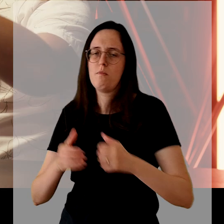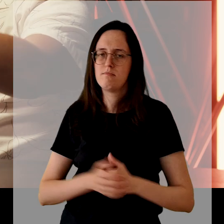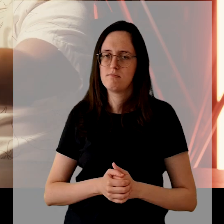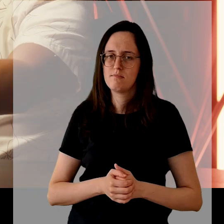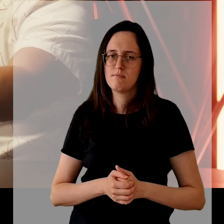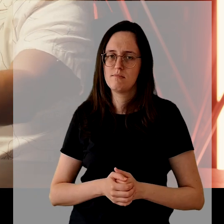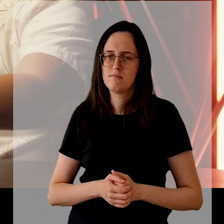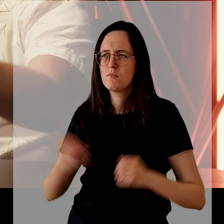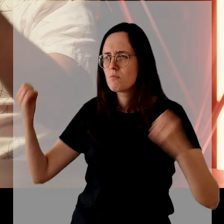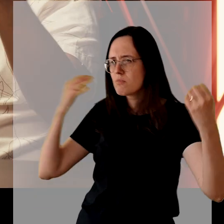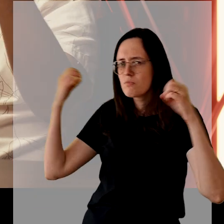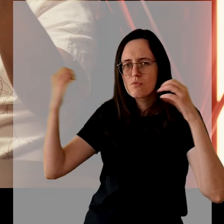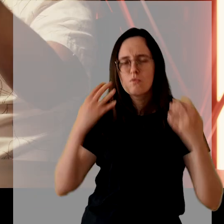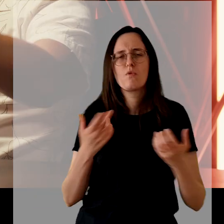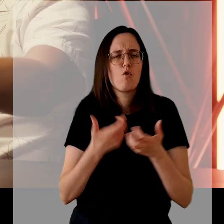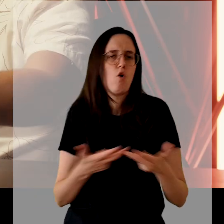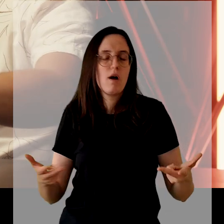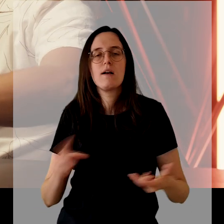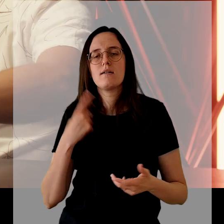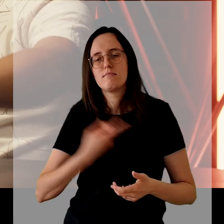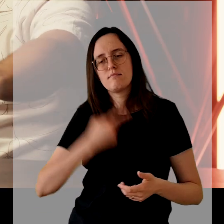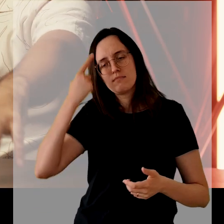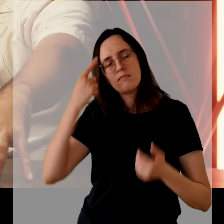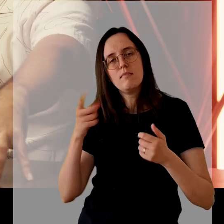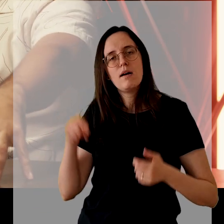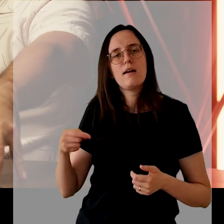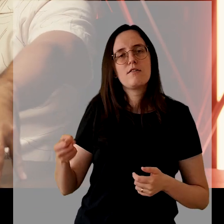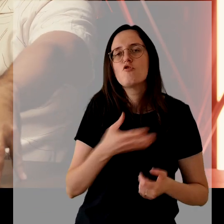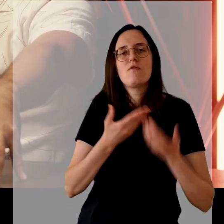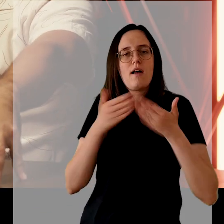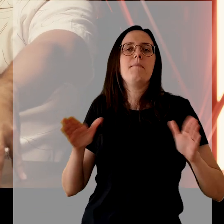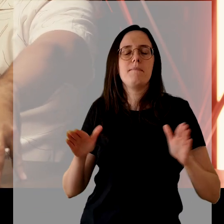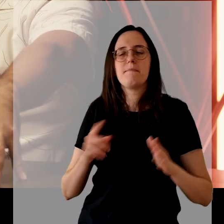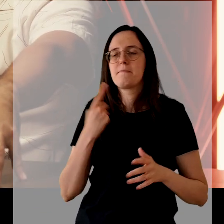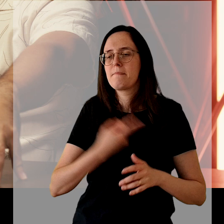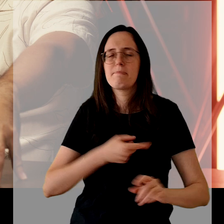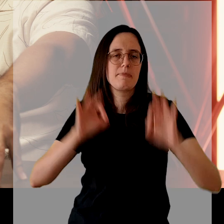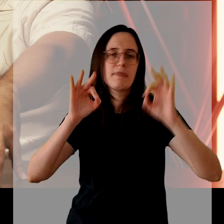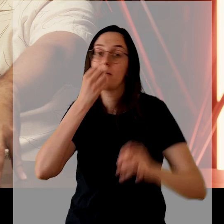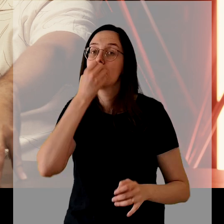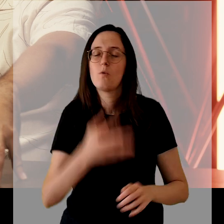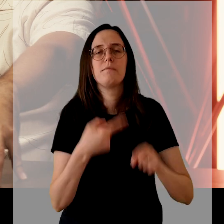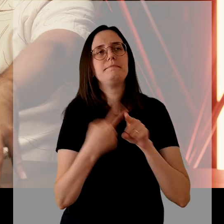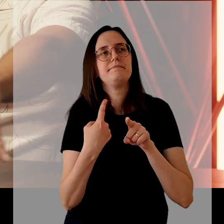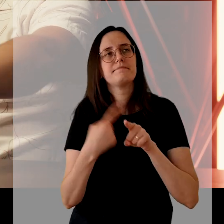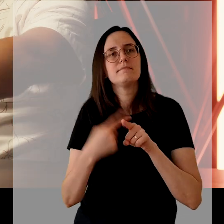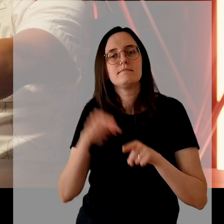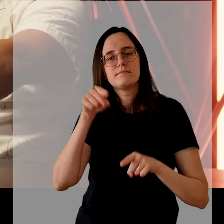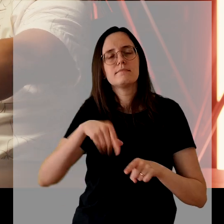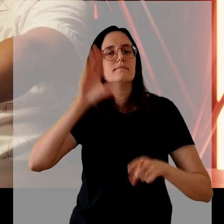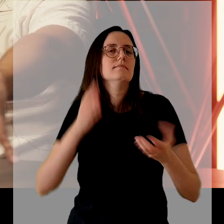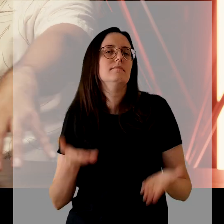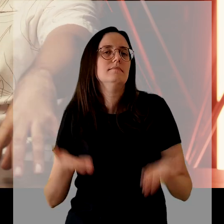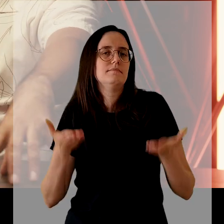secundário, só luz disponível, coisa e tal, a gente abriu uma segunda unidade. E foi muito bom, porque